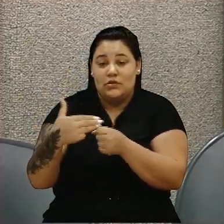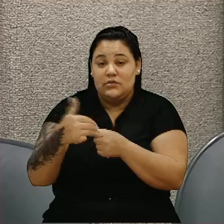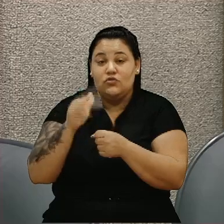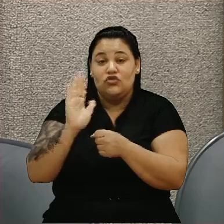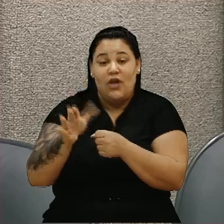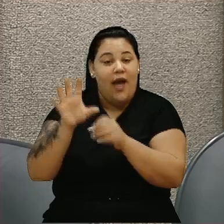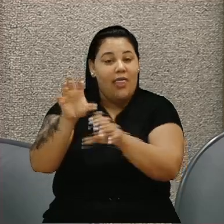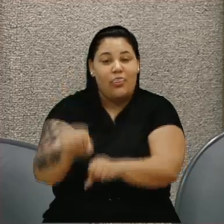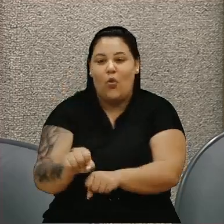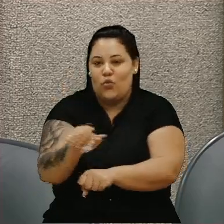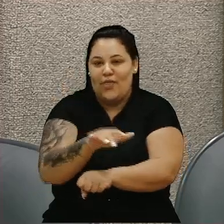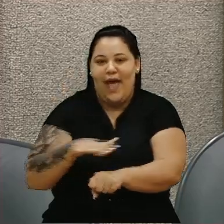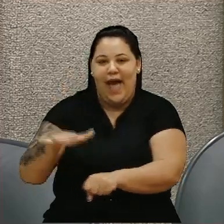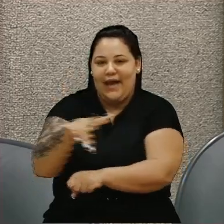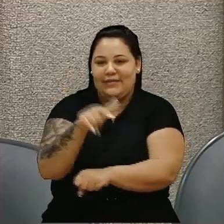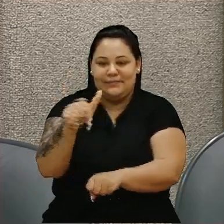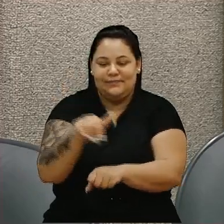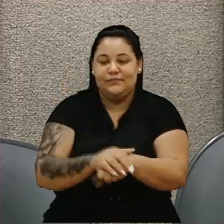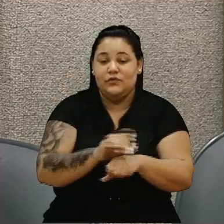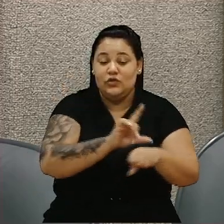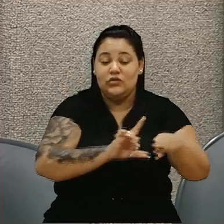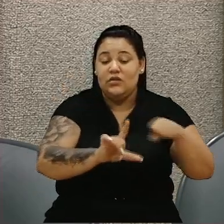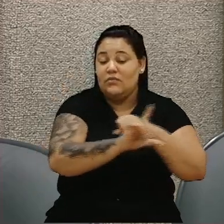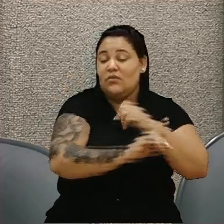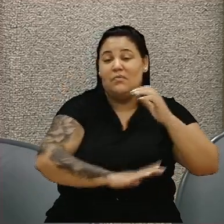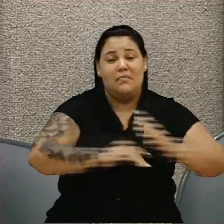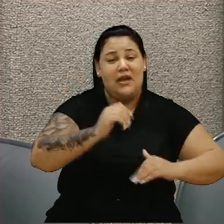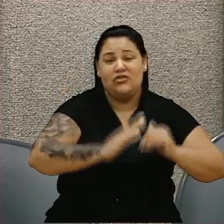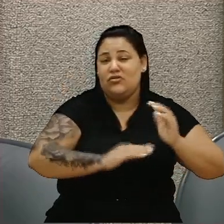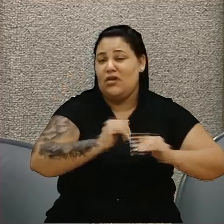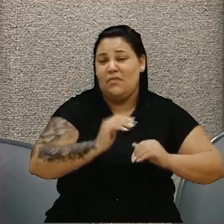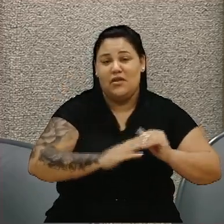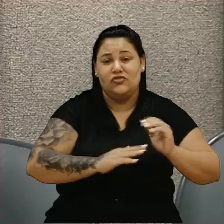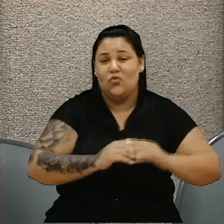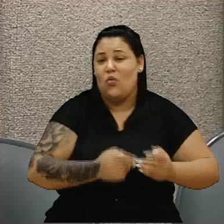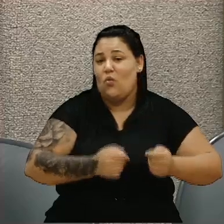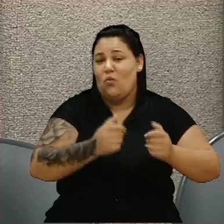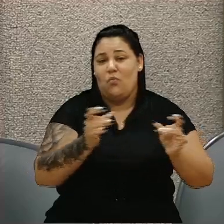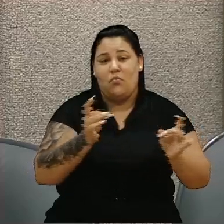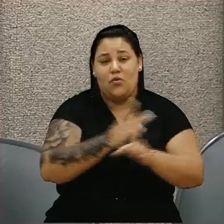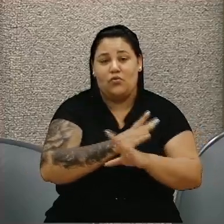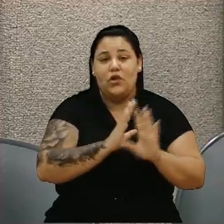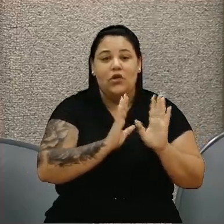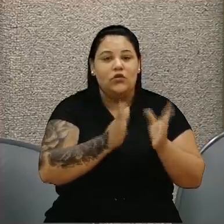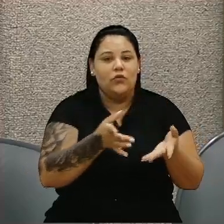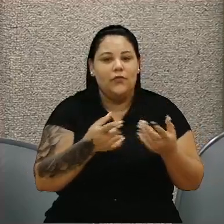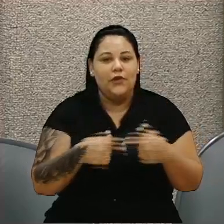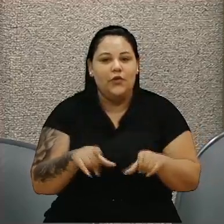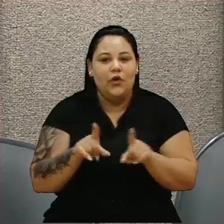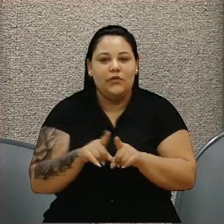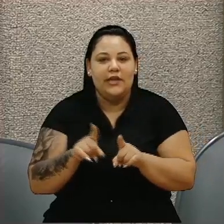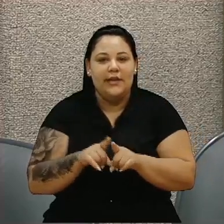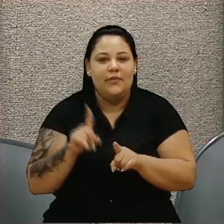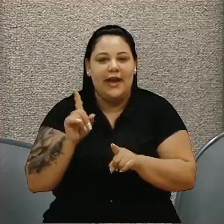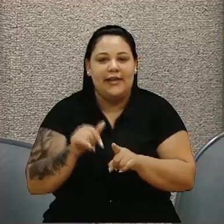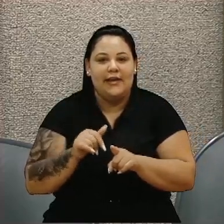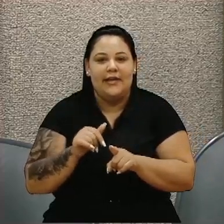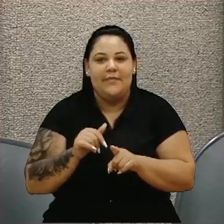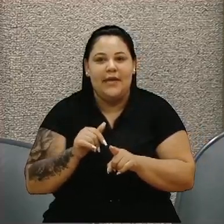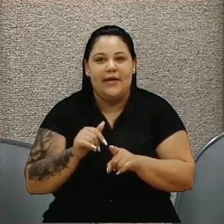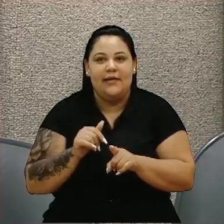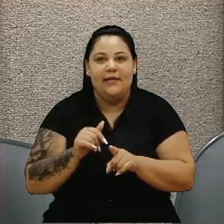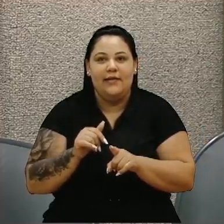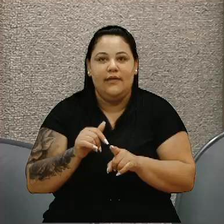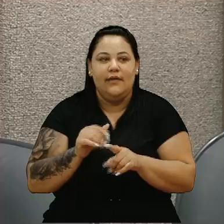área, tá? O loteamento praticamente estava pronto, os lotes tudo certinho, 10 por 20, as ruas abertas, um monte